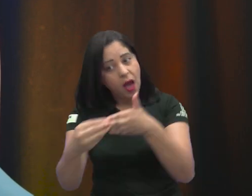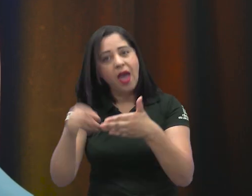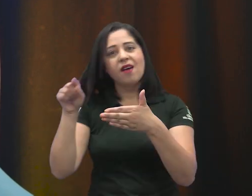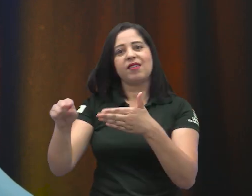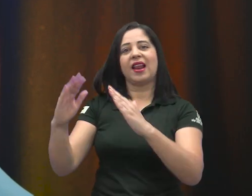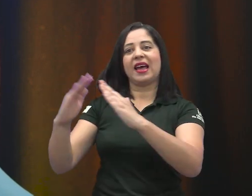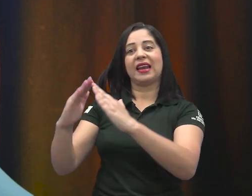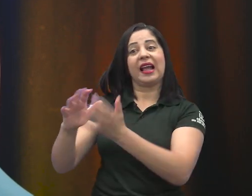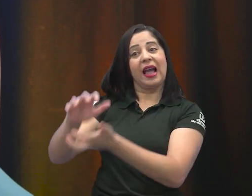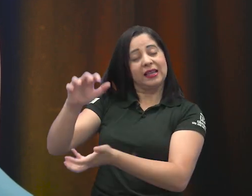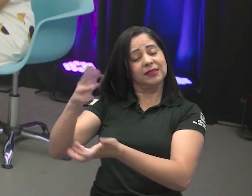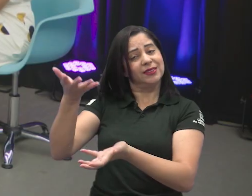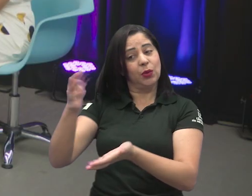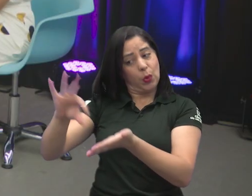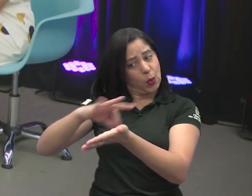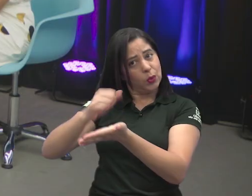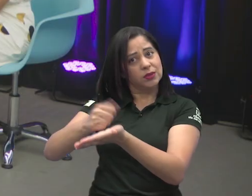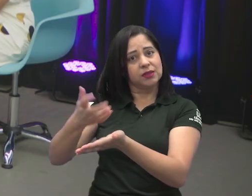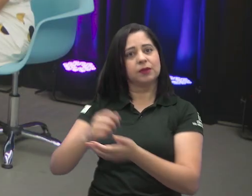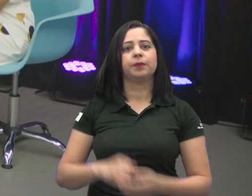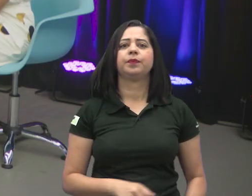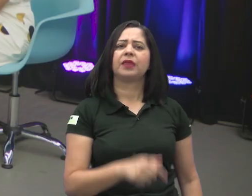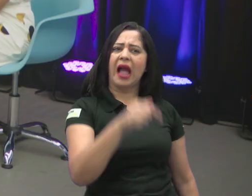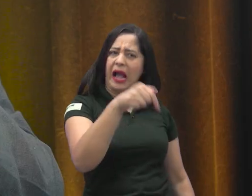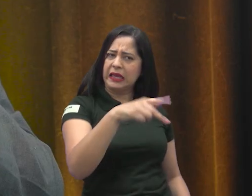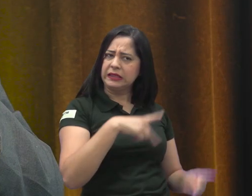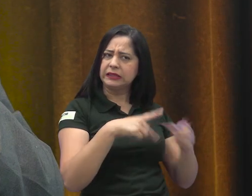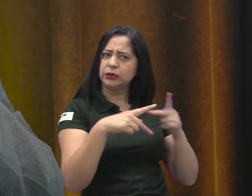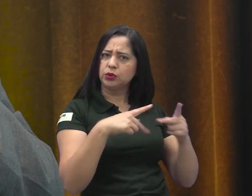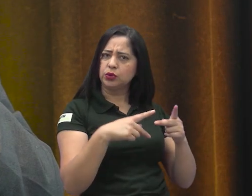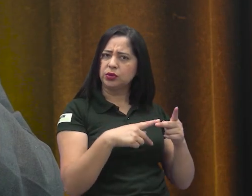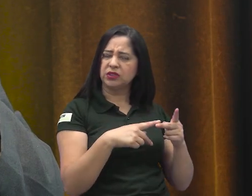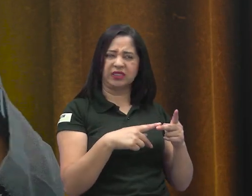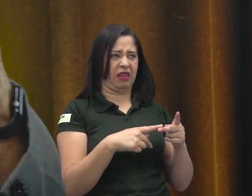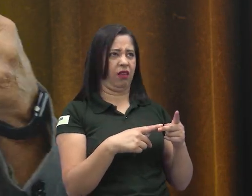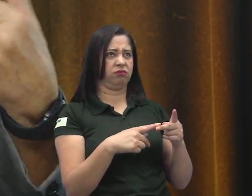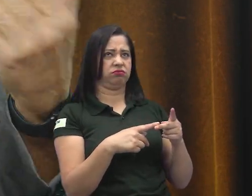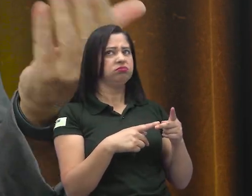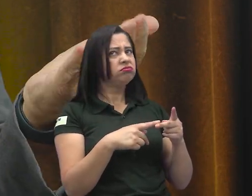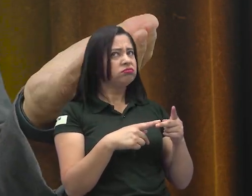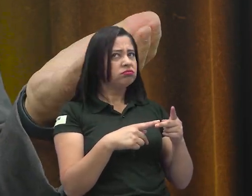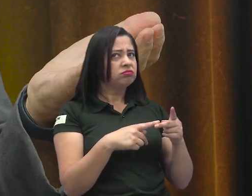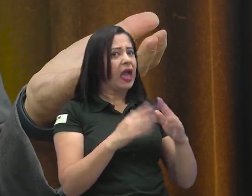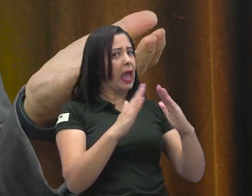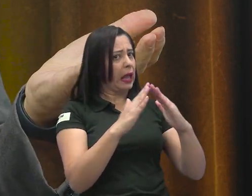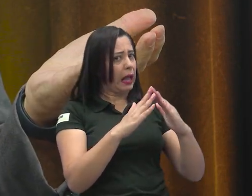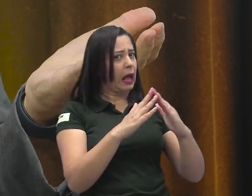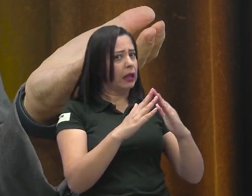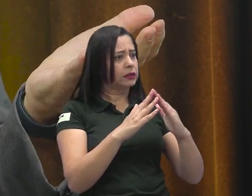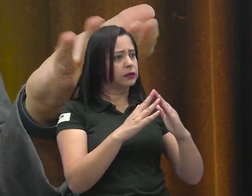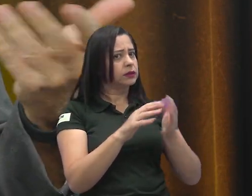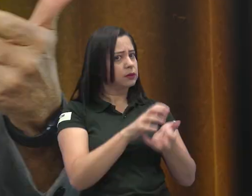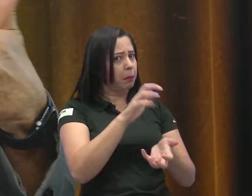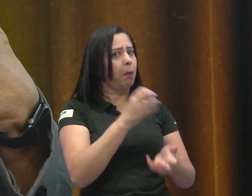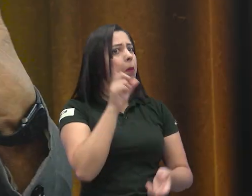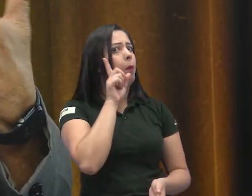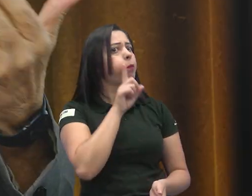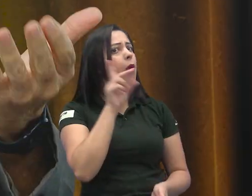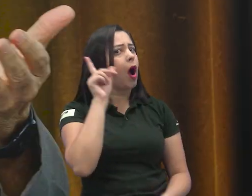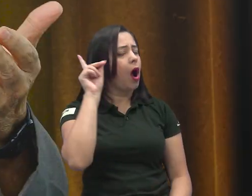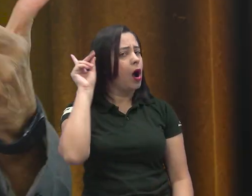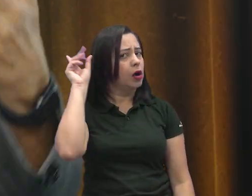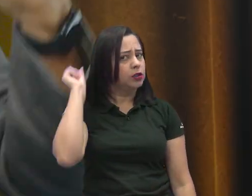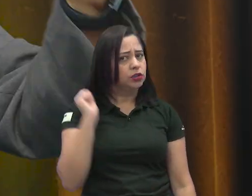a sua matrícula lá, né? Eu acho que São José é uma das poucas cidades que tem casa do idoso. E é antiga essa casa do idoso. Sim, já faz Eu